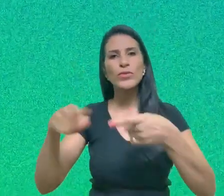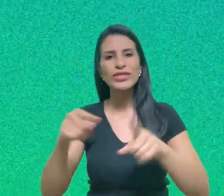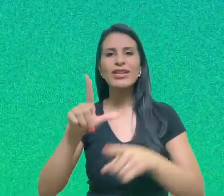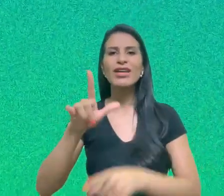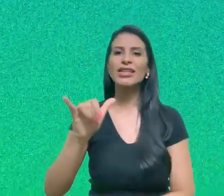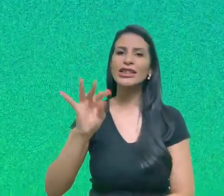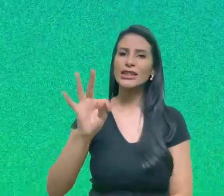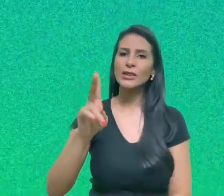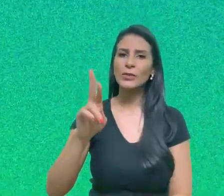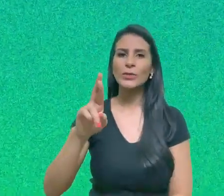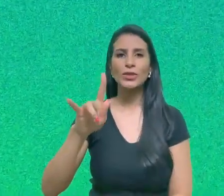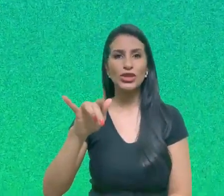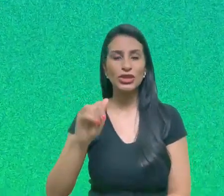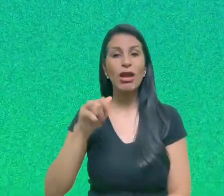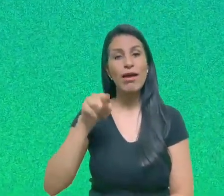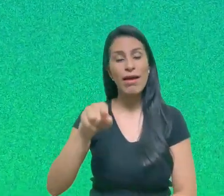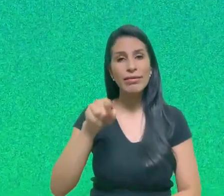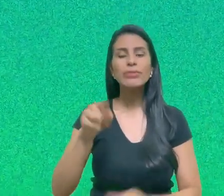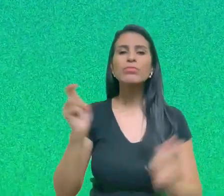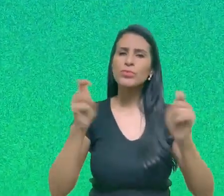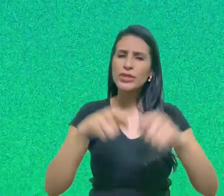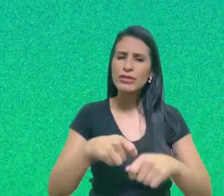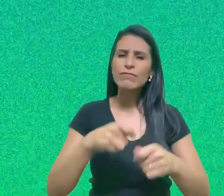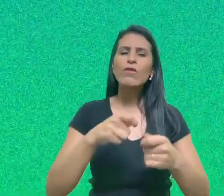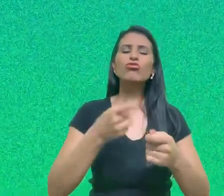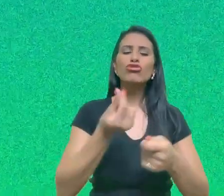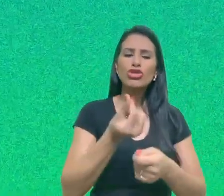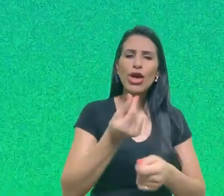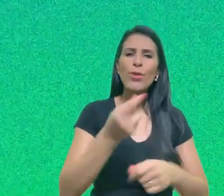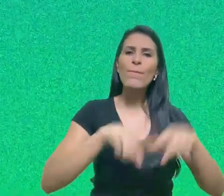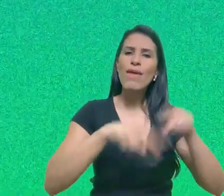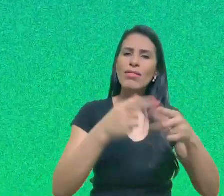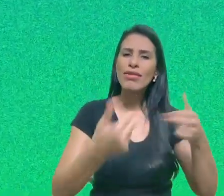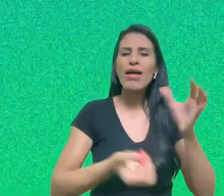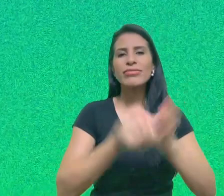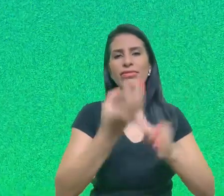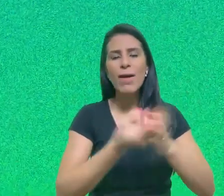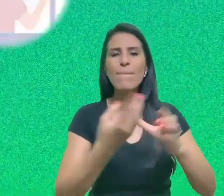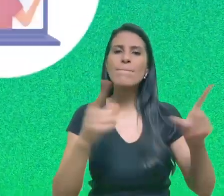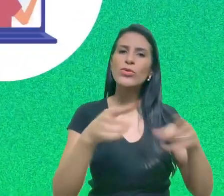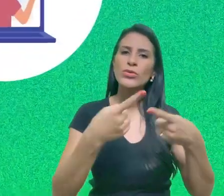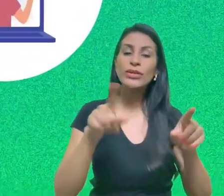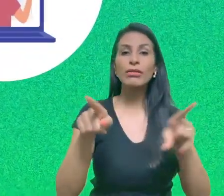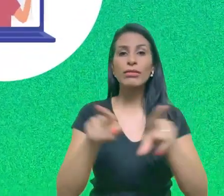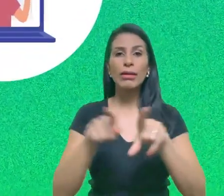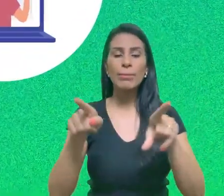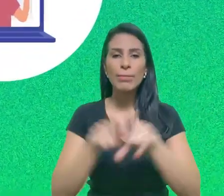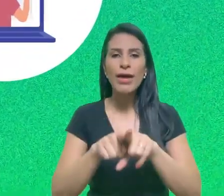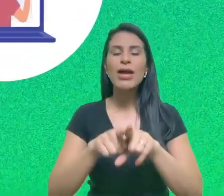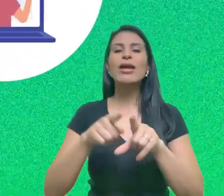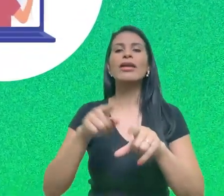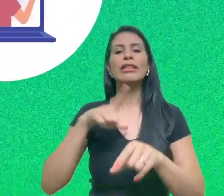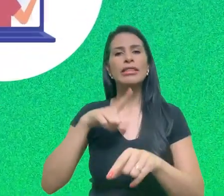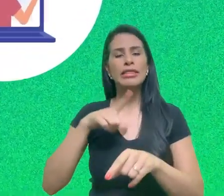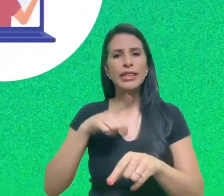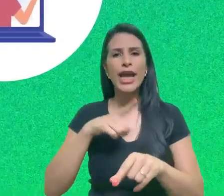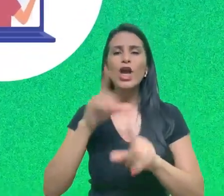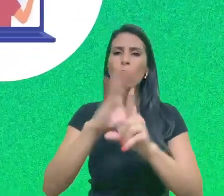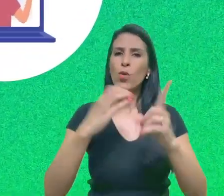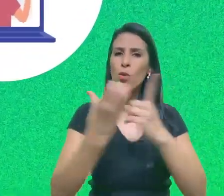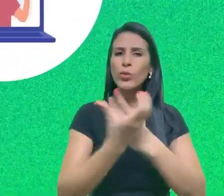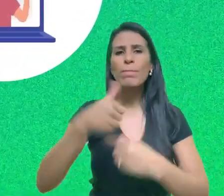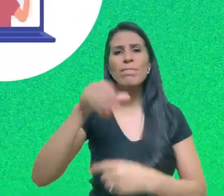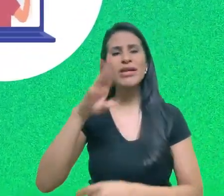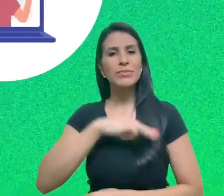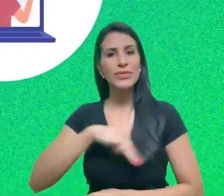e Liturgia. O fundo proporciona a elaboração de materiais de música e liturgia, visa qualificar